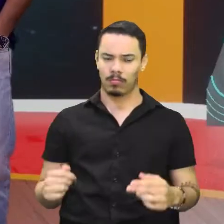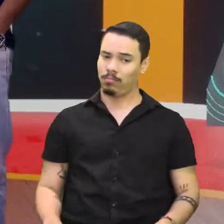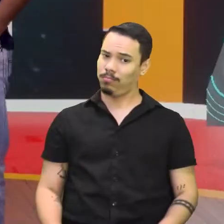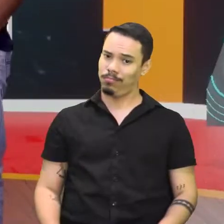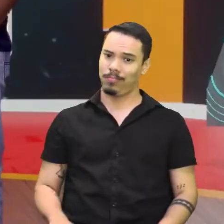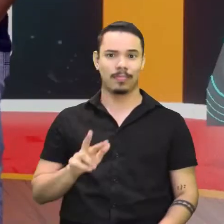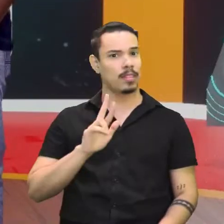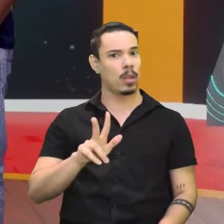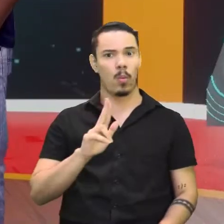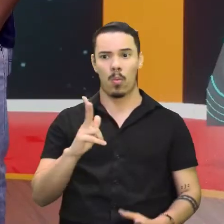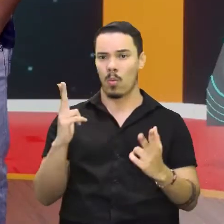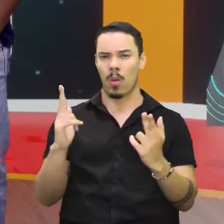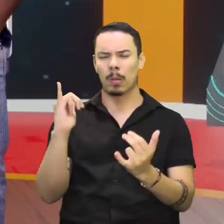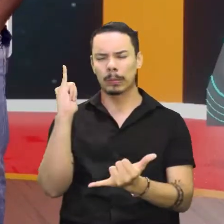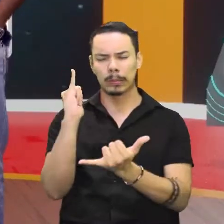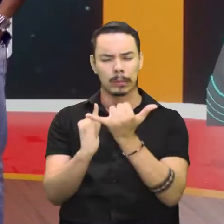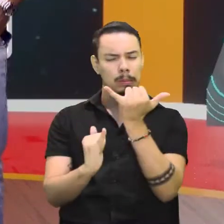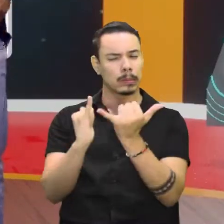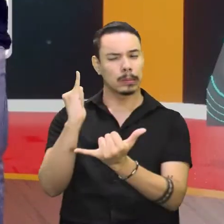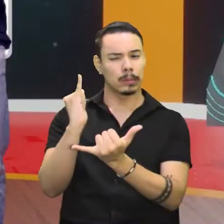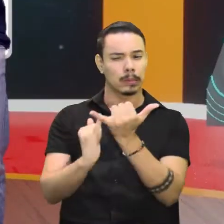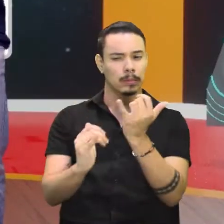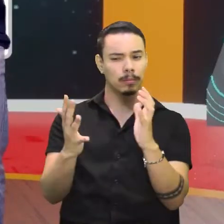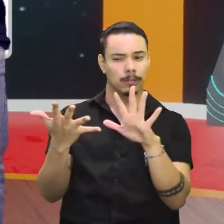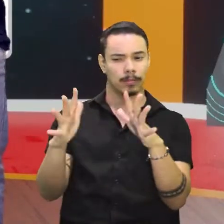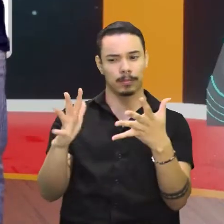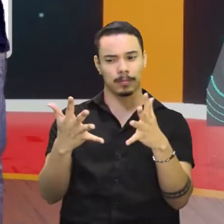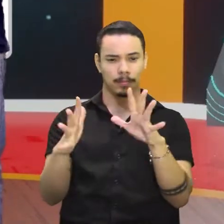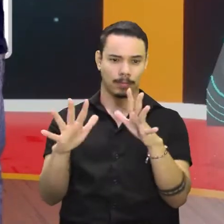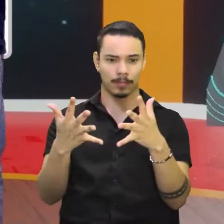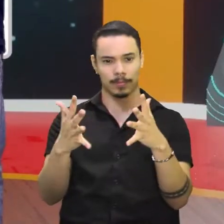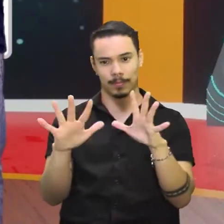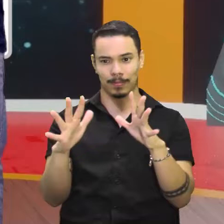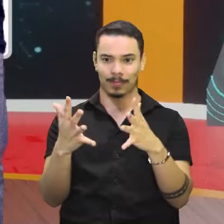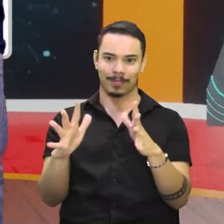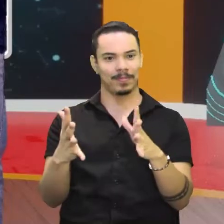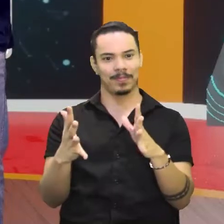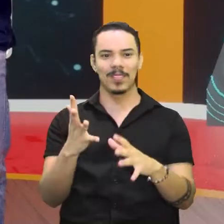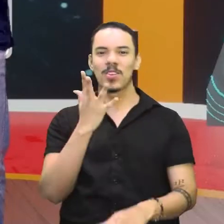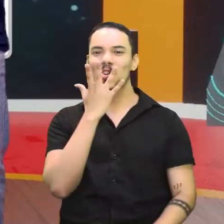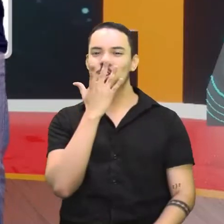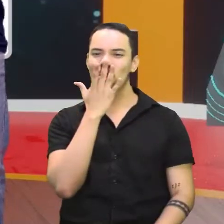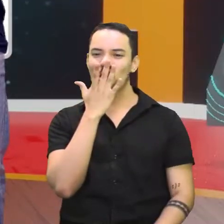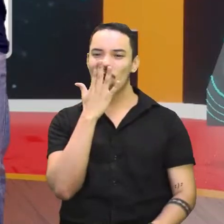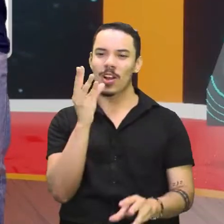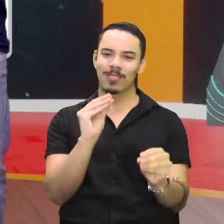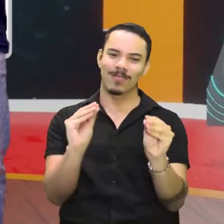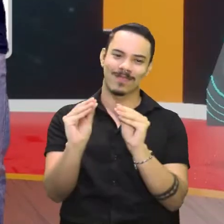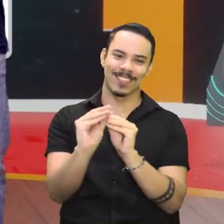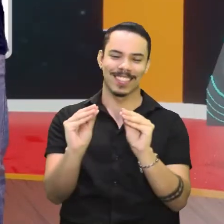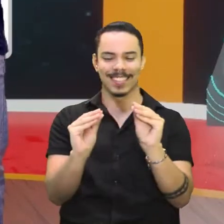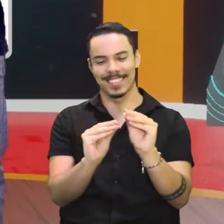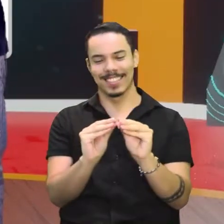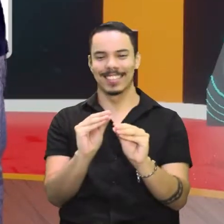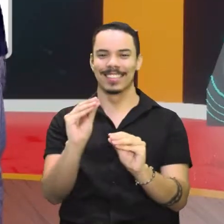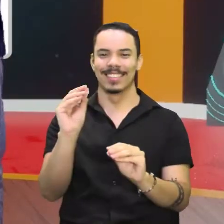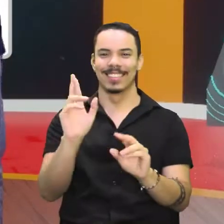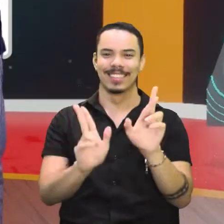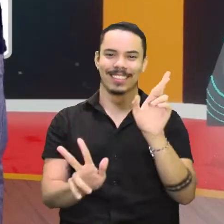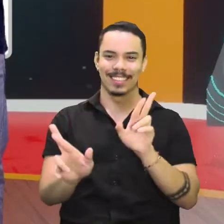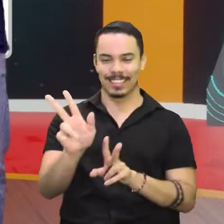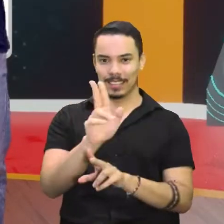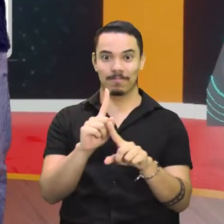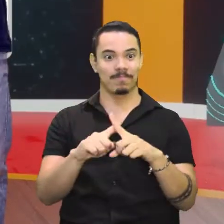semelhante. Não é igual, é parecido, né? Tem lá os traços. Tom sobre tom? Né? Tem uns que tem uns tons diferenciados e tal. Mas a gente tenta